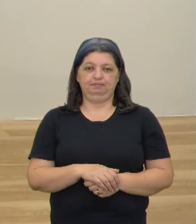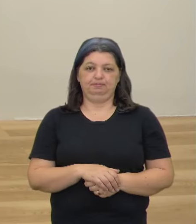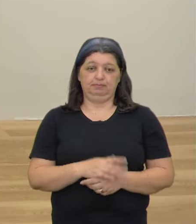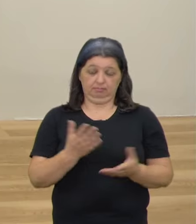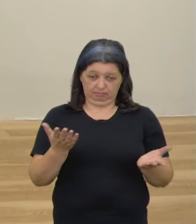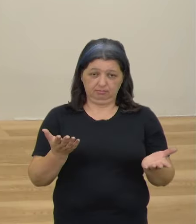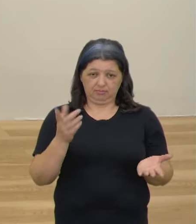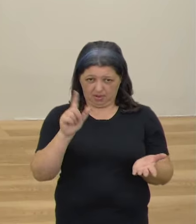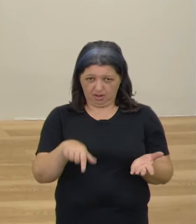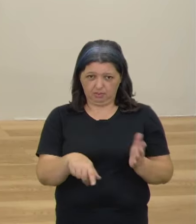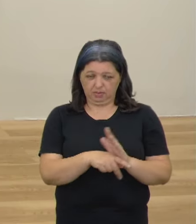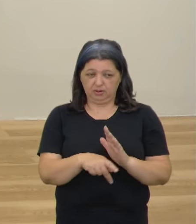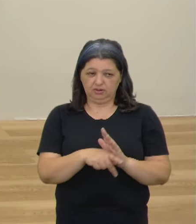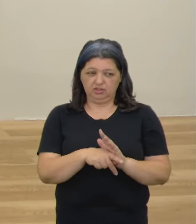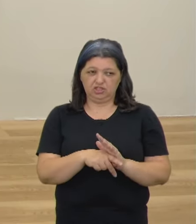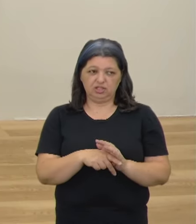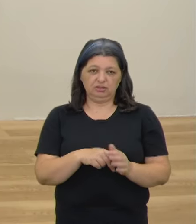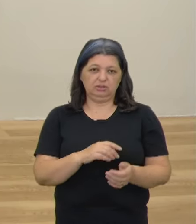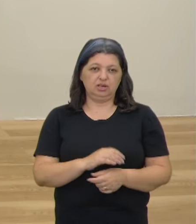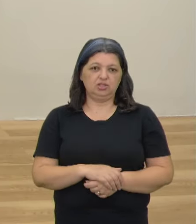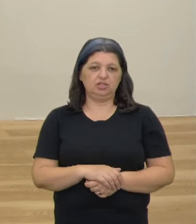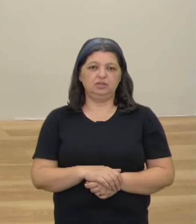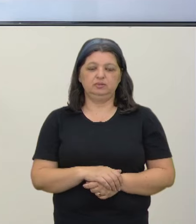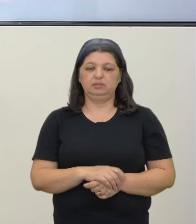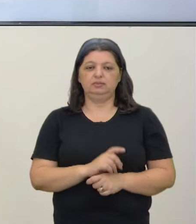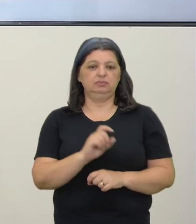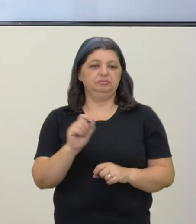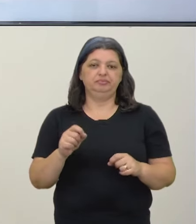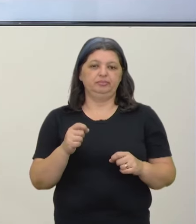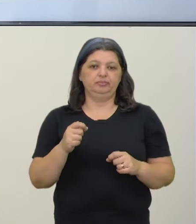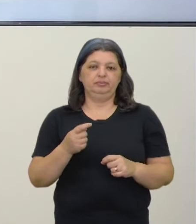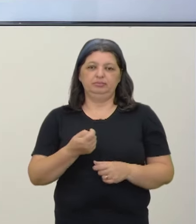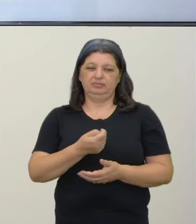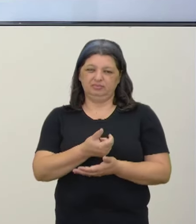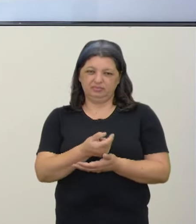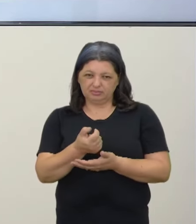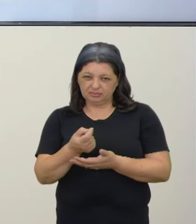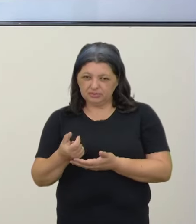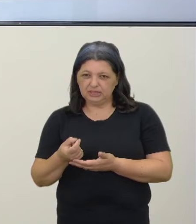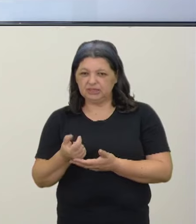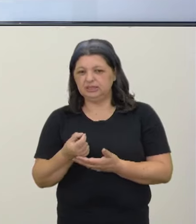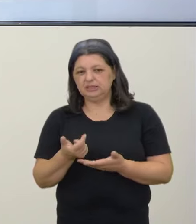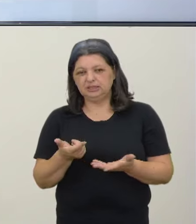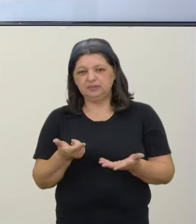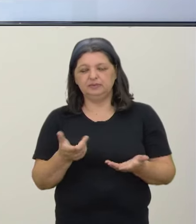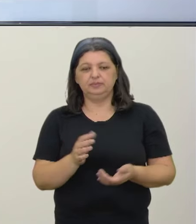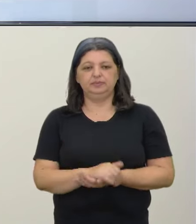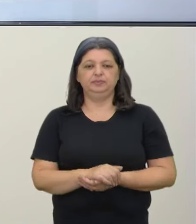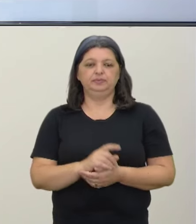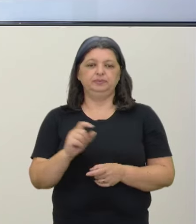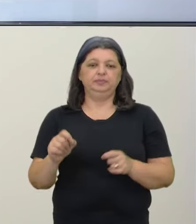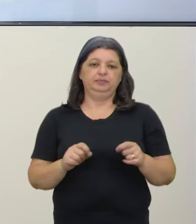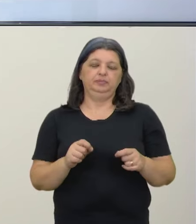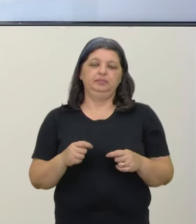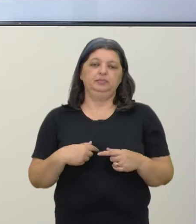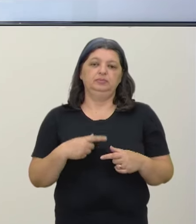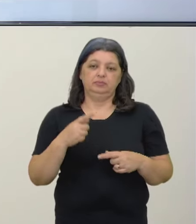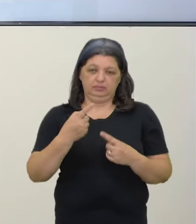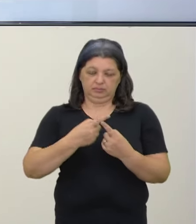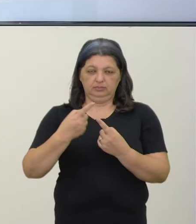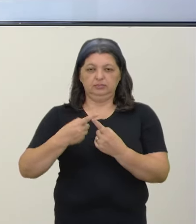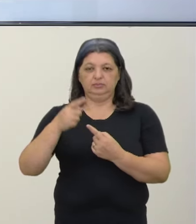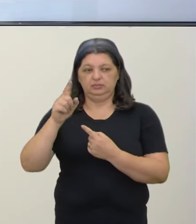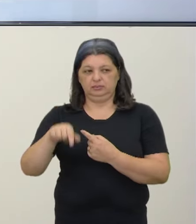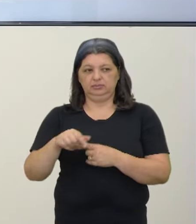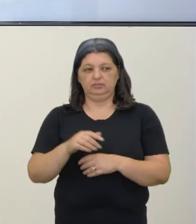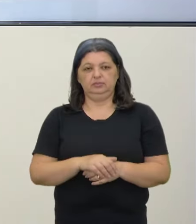Sim. E isso é também um tipo de violência. Tá? Então, muitas vezes essas coisas